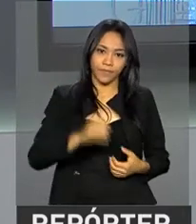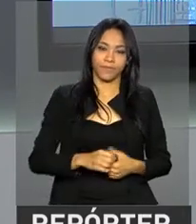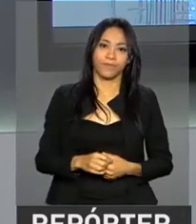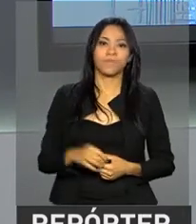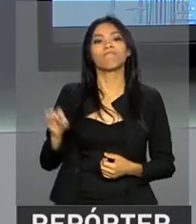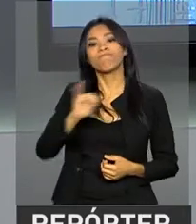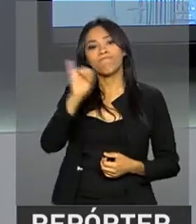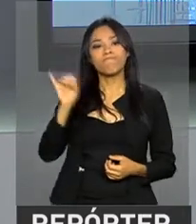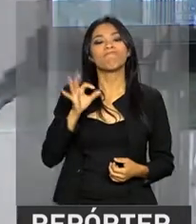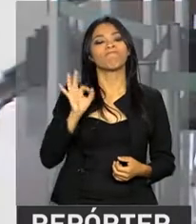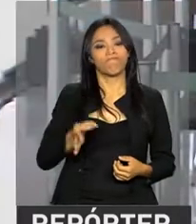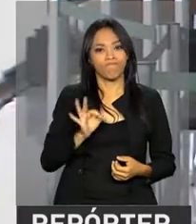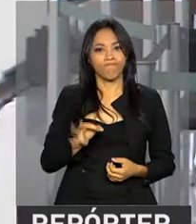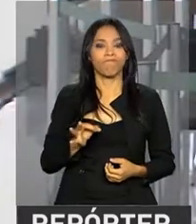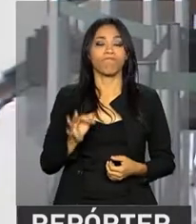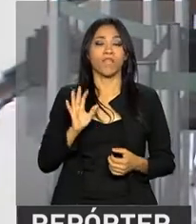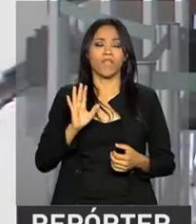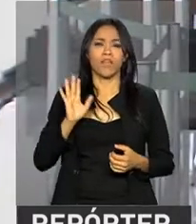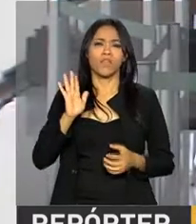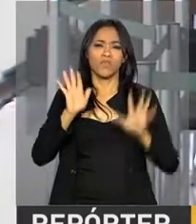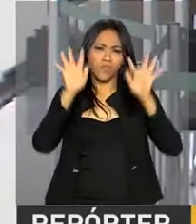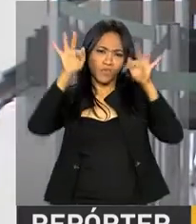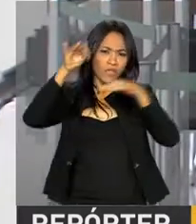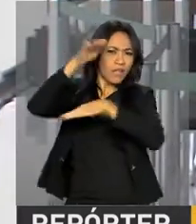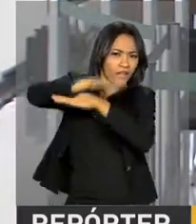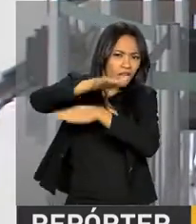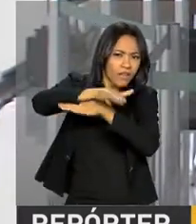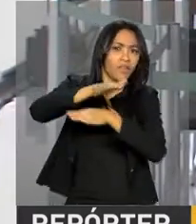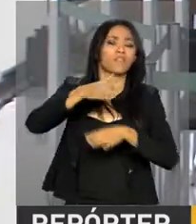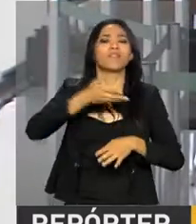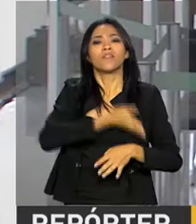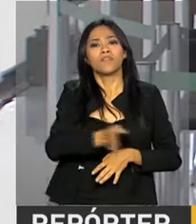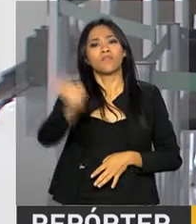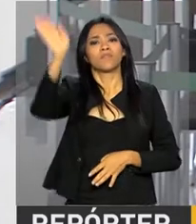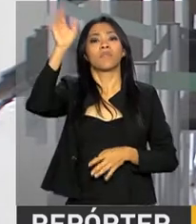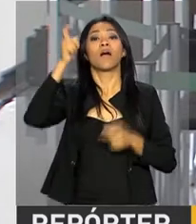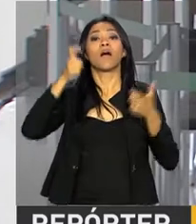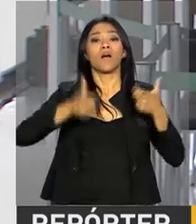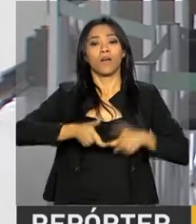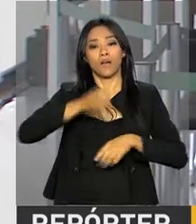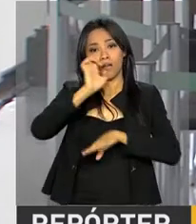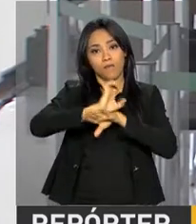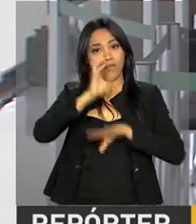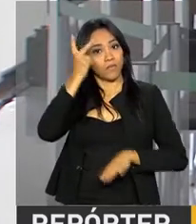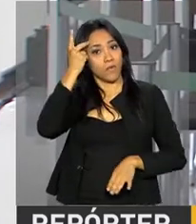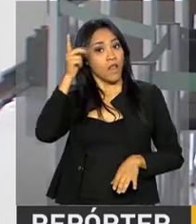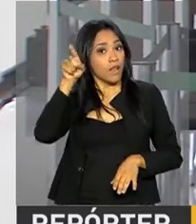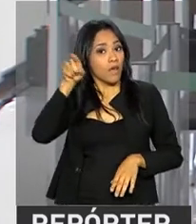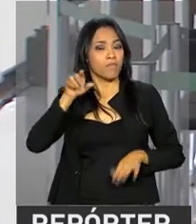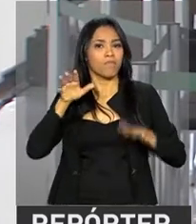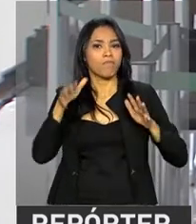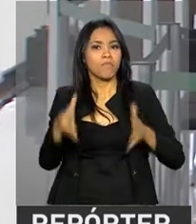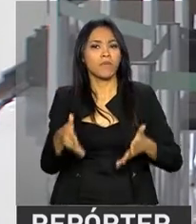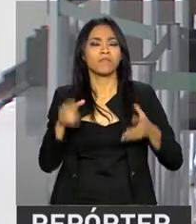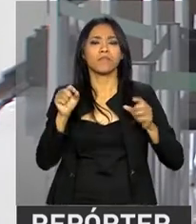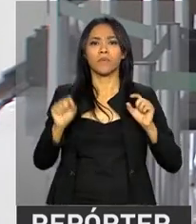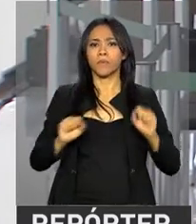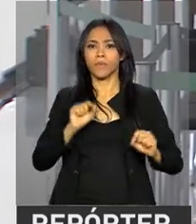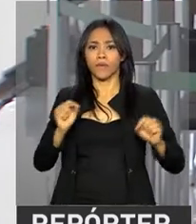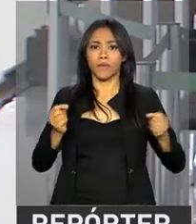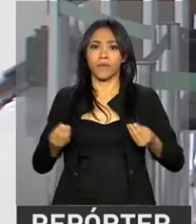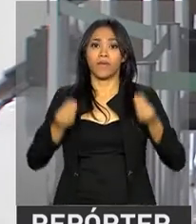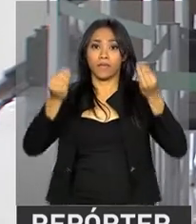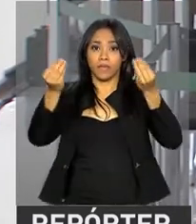exatamente olha só no final da tarde o presidente michel temer vai estar em são paulo como você falou ele participa de uma cerimônia de entrega de novas ambulâncias